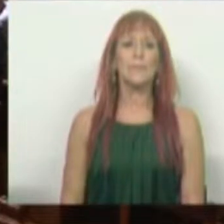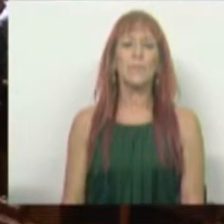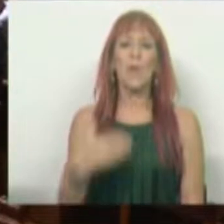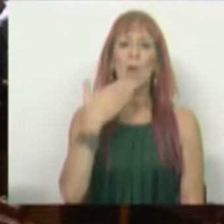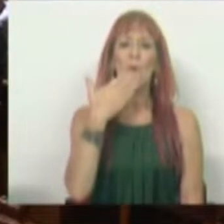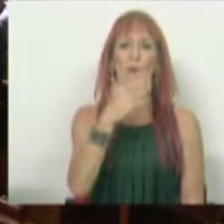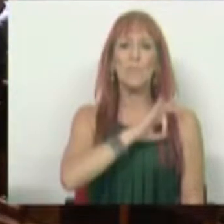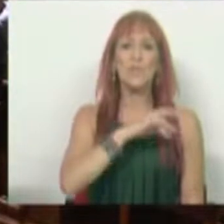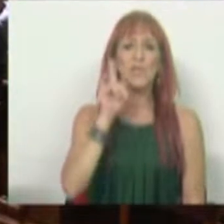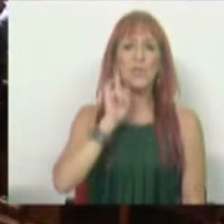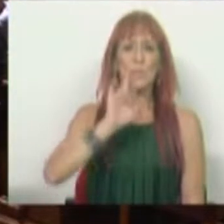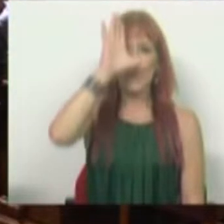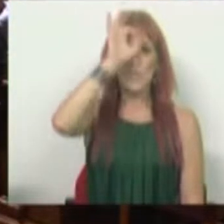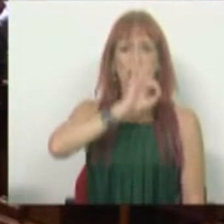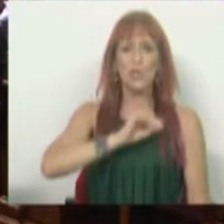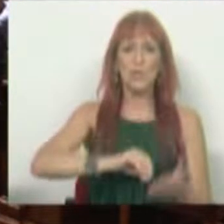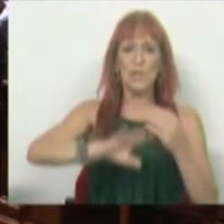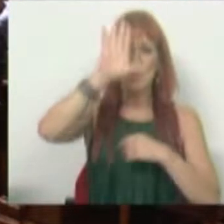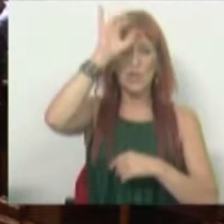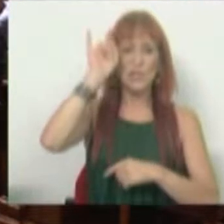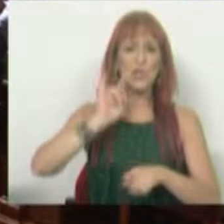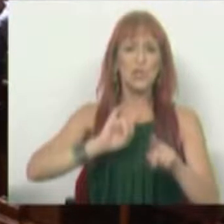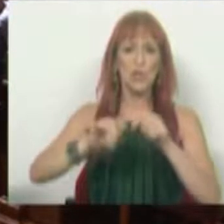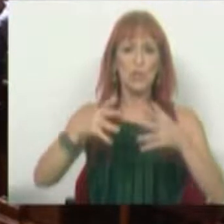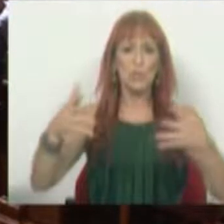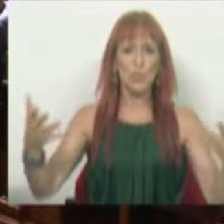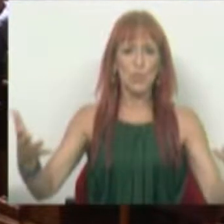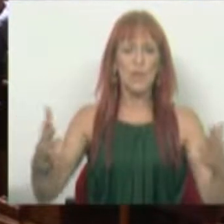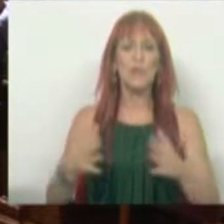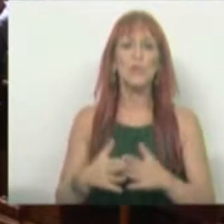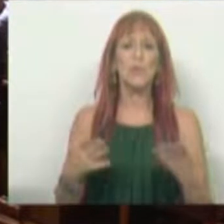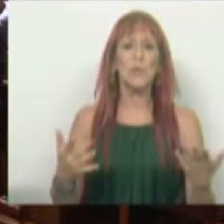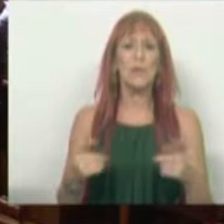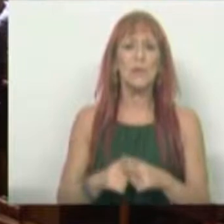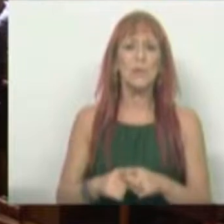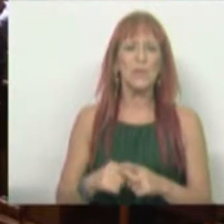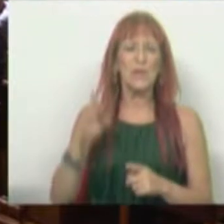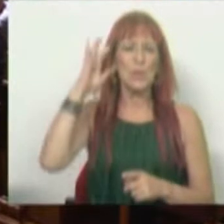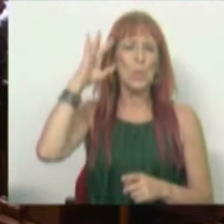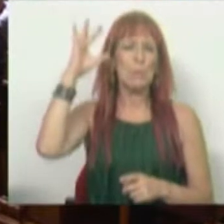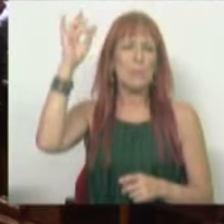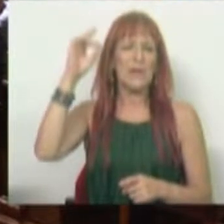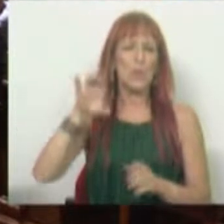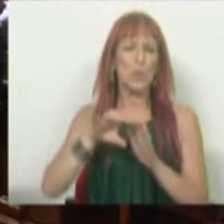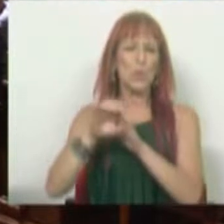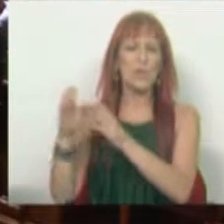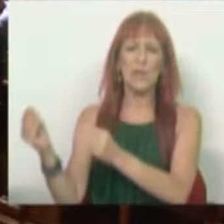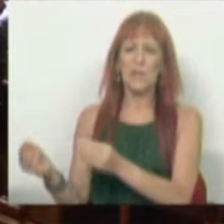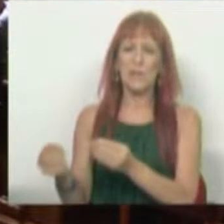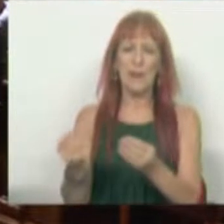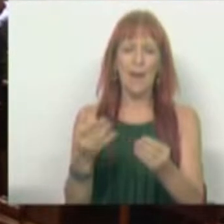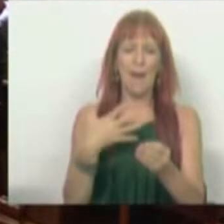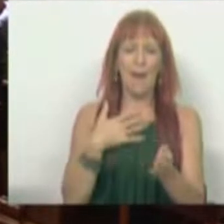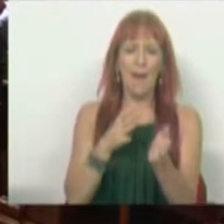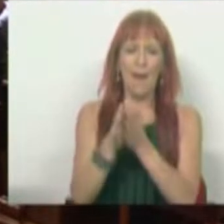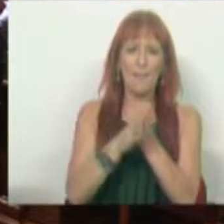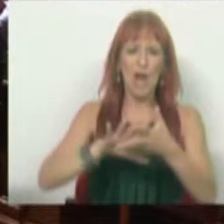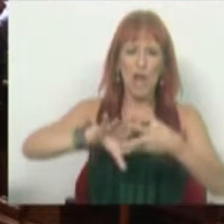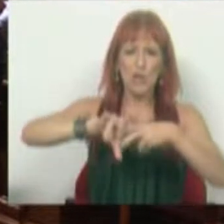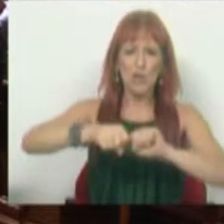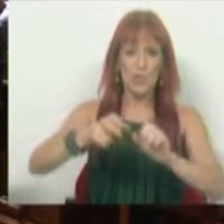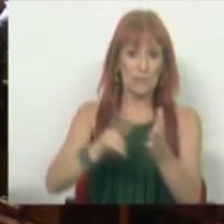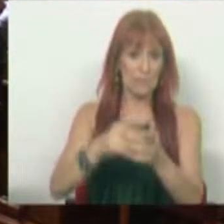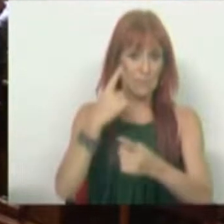Obrigado, Sr. Presidente, Sra. Ministra, Sr. Secretário de Estado, Sras. e Srs. Deputados. Há um mito que o Chega pretendeu que o Cavalo Algarve ficou destruído pela